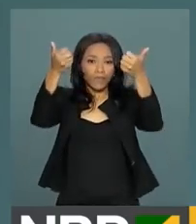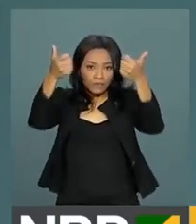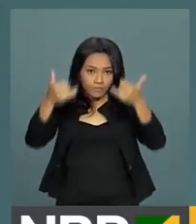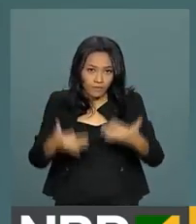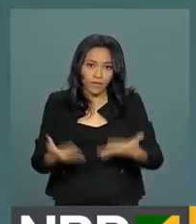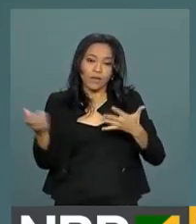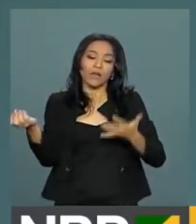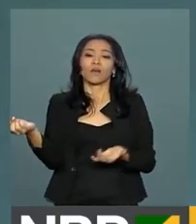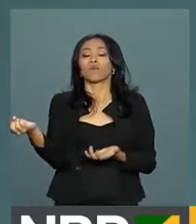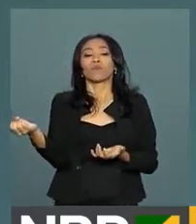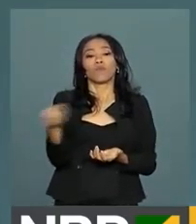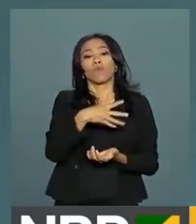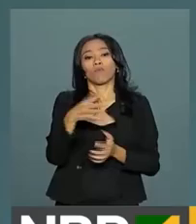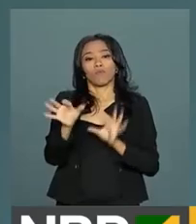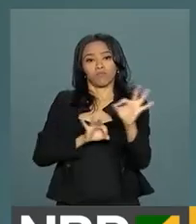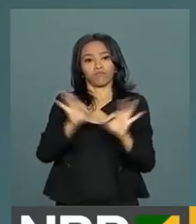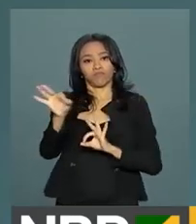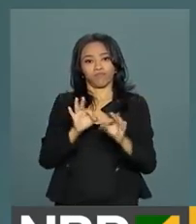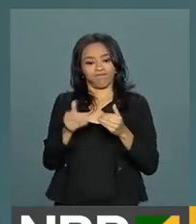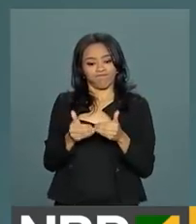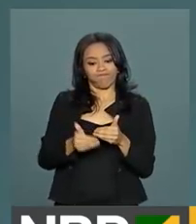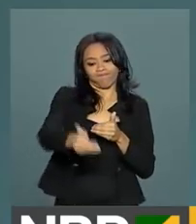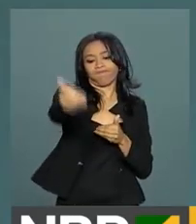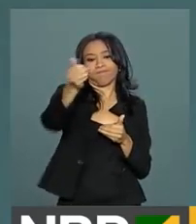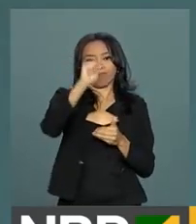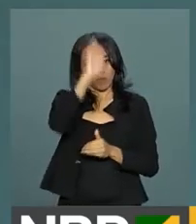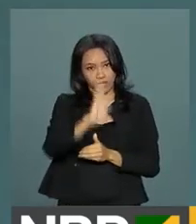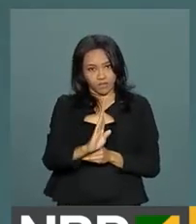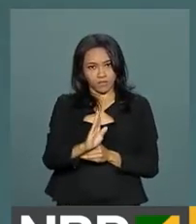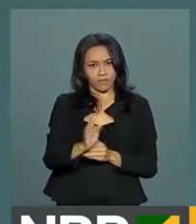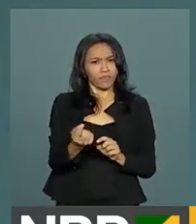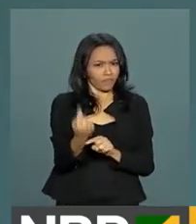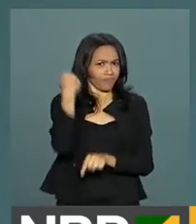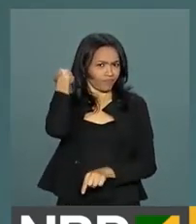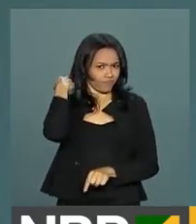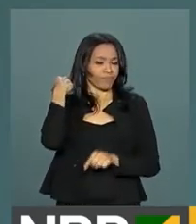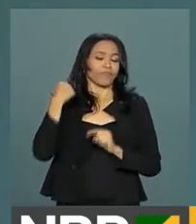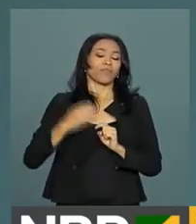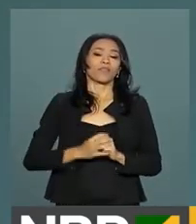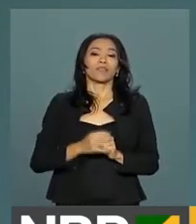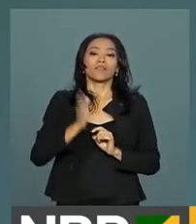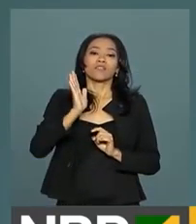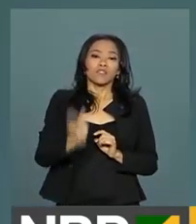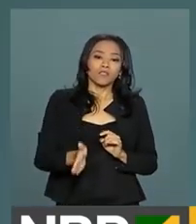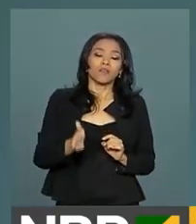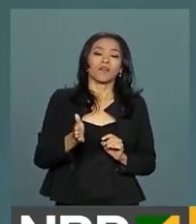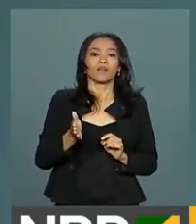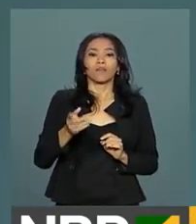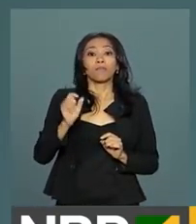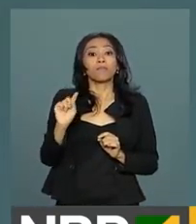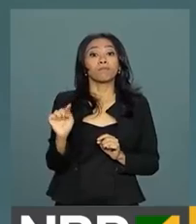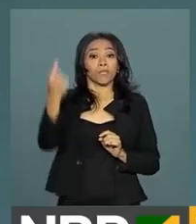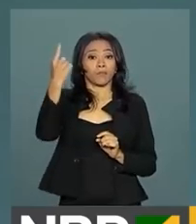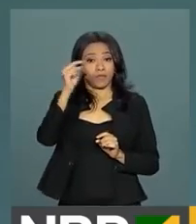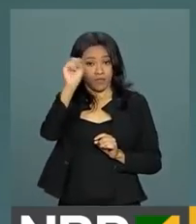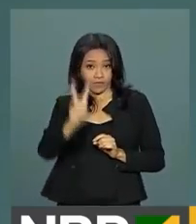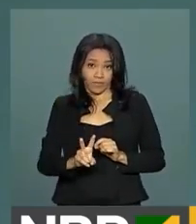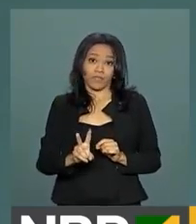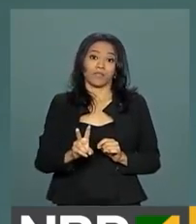que havíamos dado ao país naquele momento regista vamos pela primeira vez